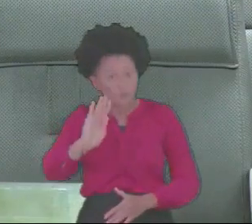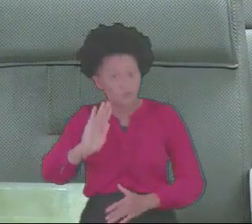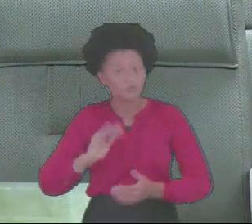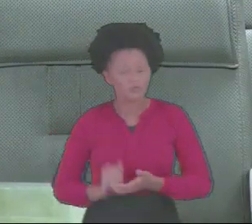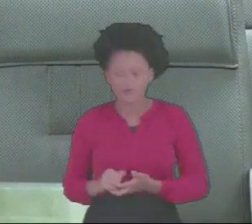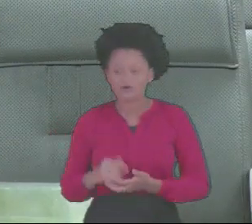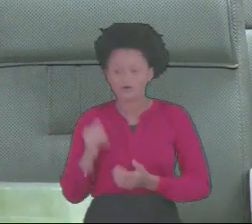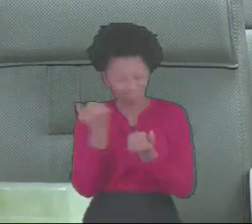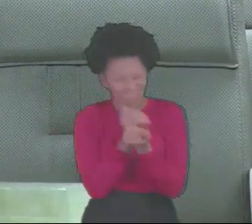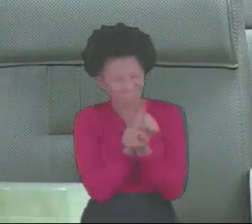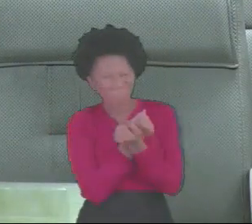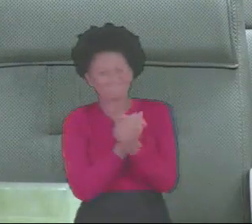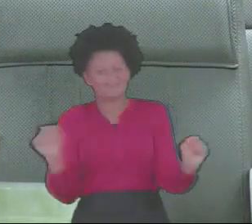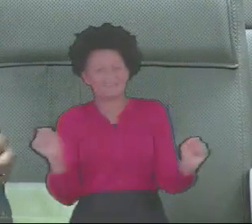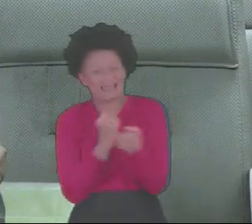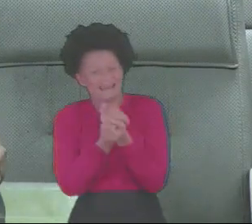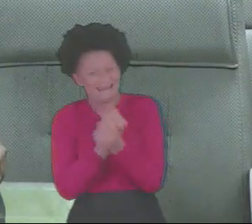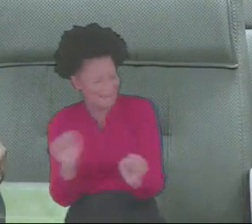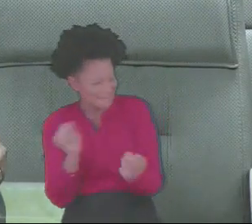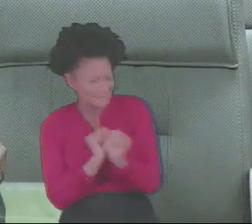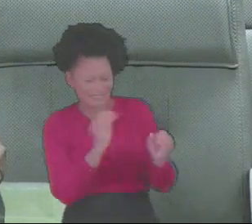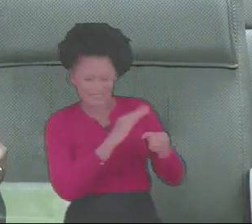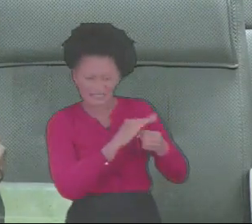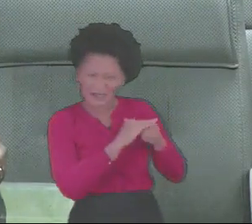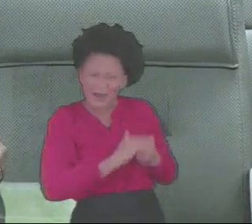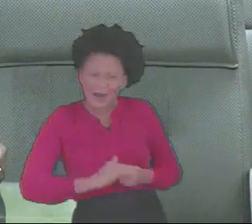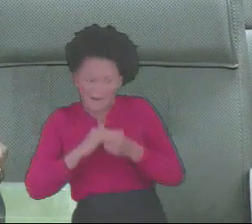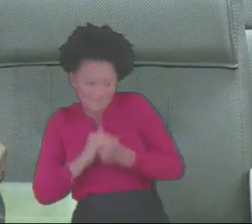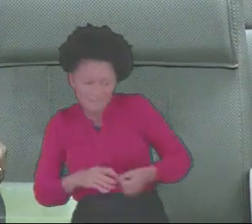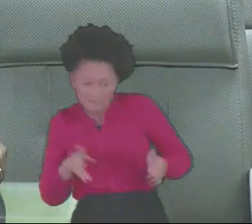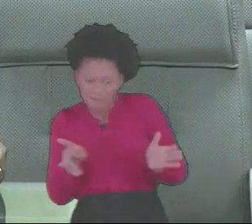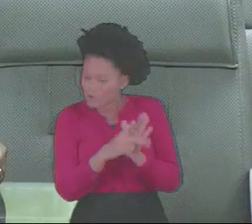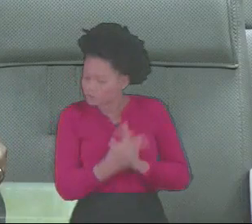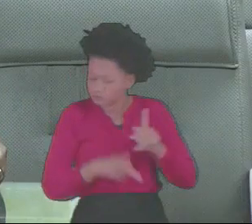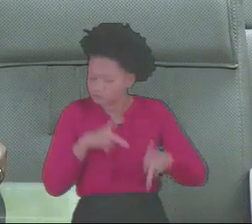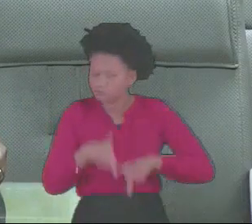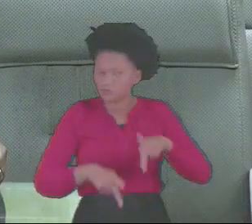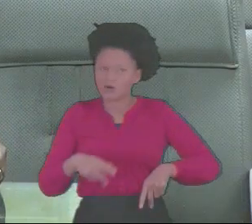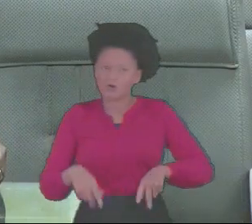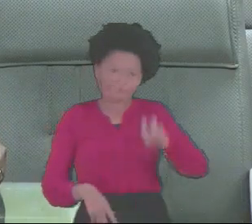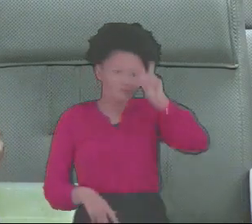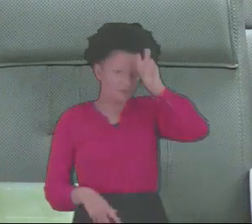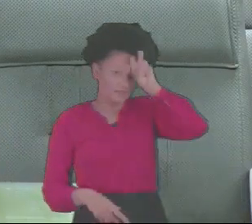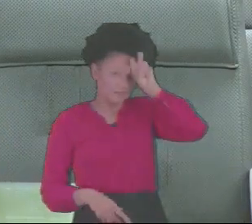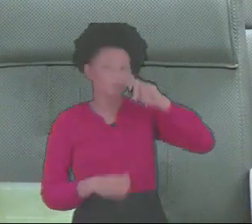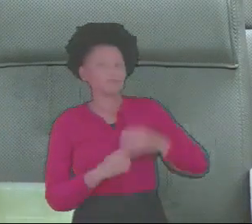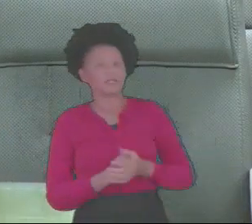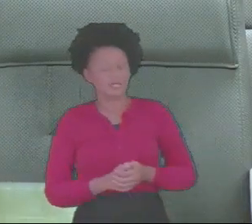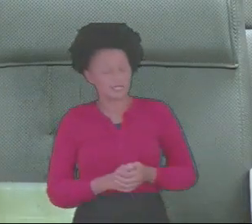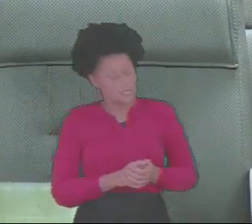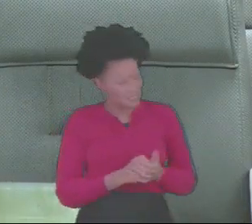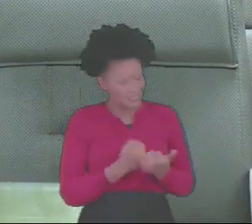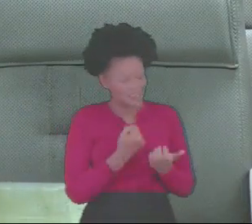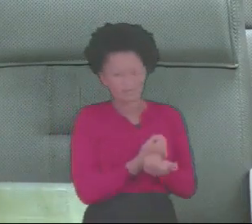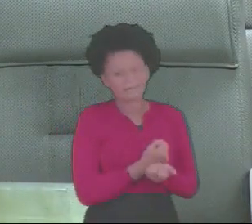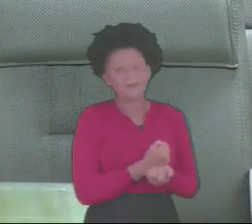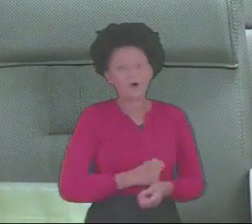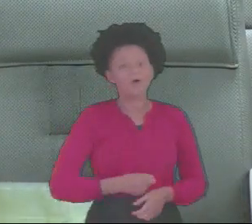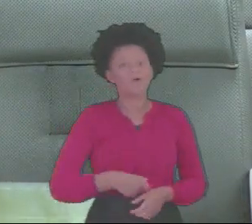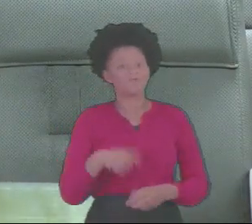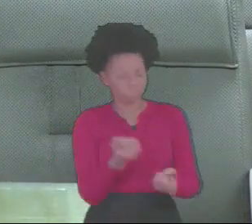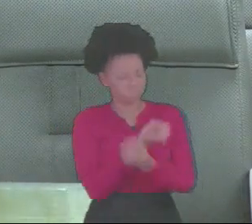O que foi liberta da opressão dos egípcios o que sai em